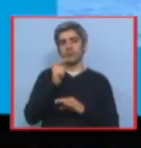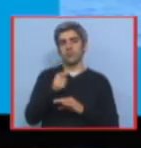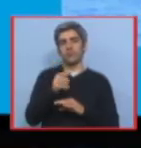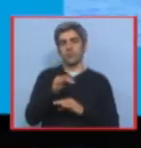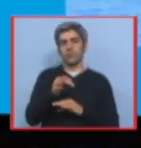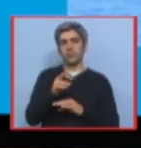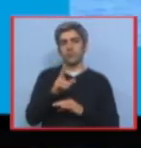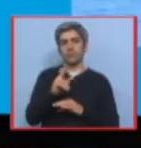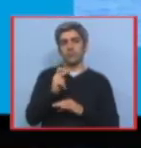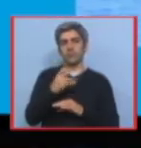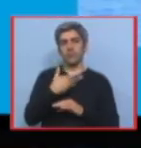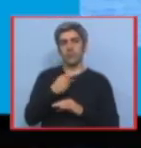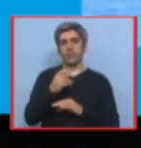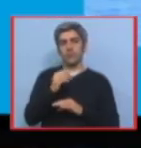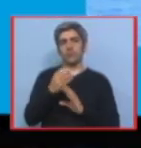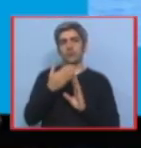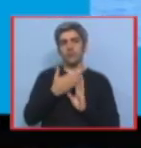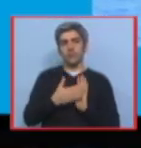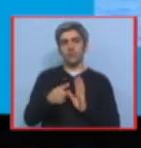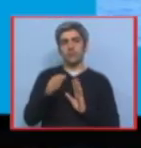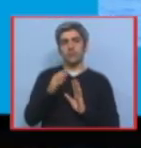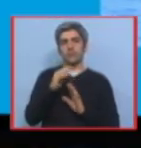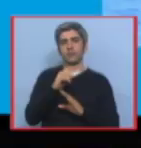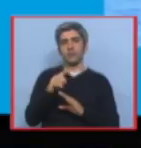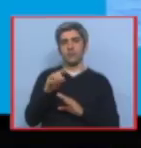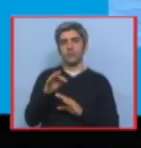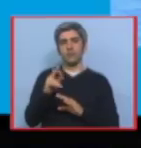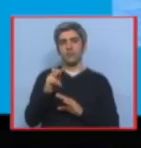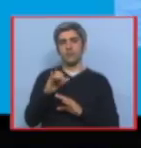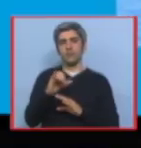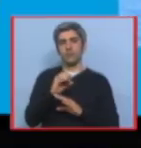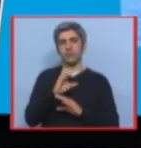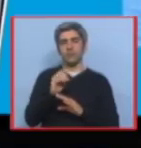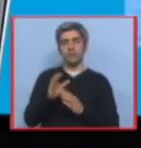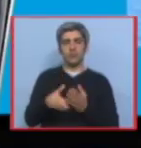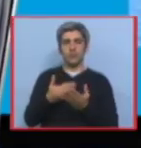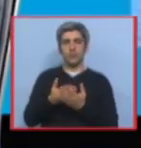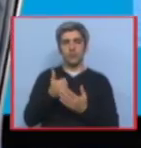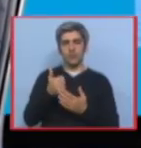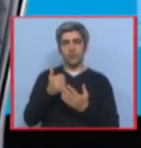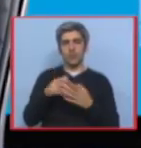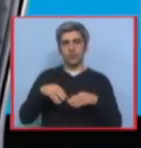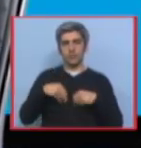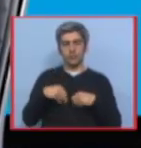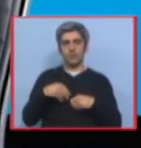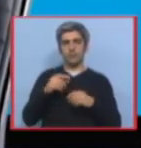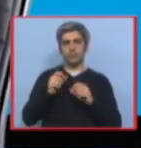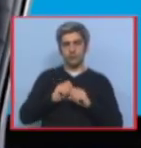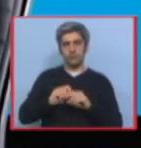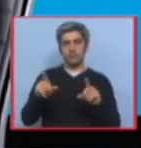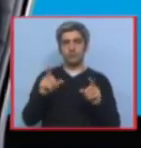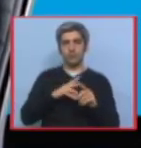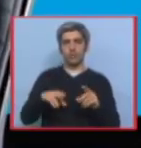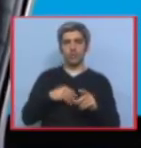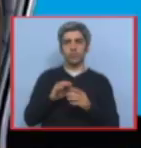frades. Então, a partir daí, São Francisco fez a proposta, que foi muito, muito bem aceita, de lançar pelo